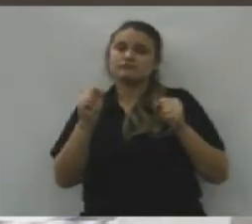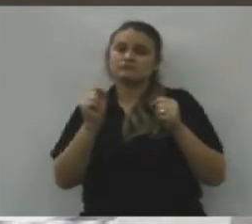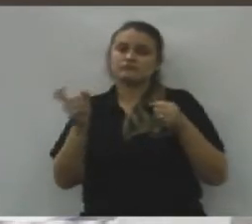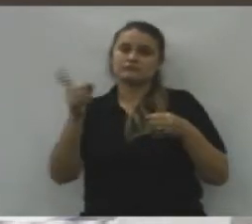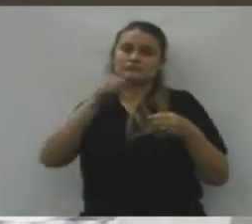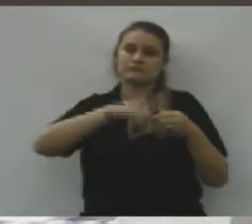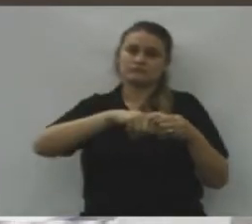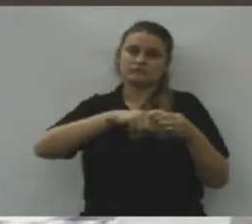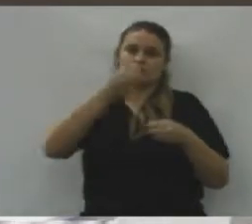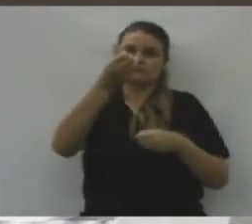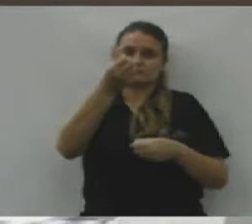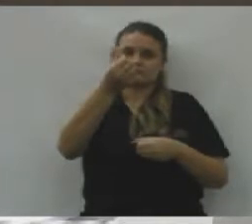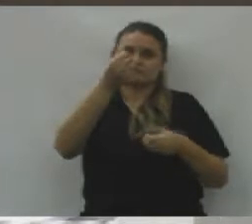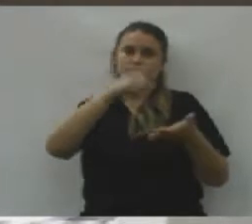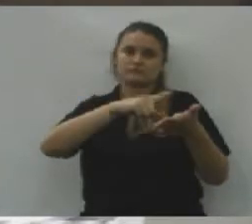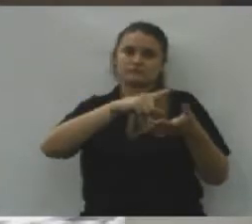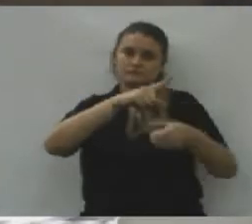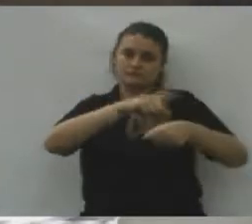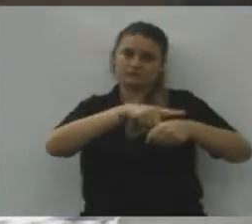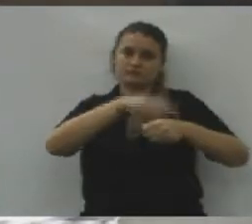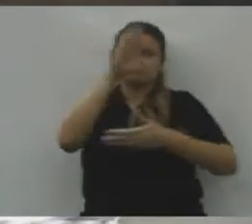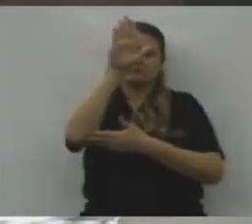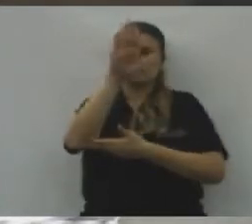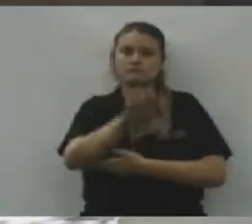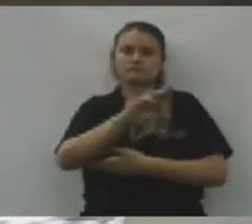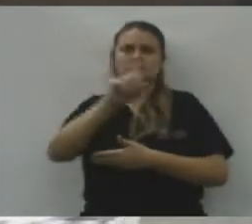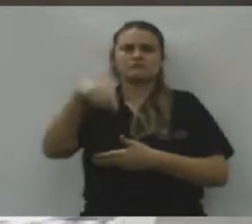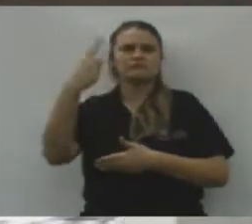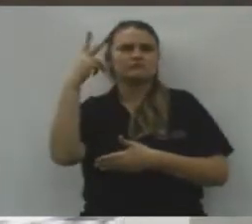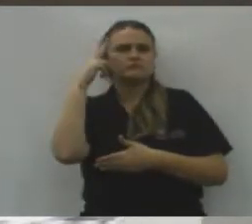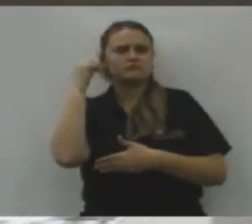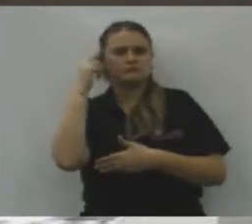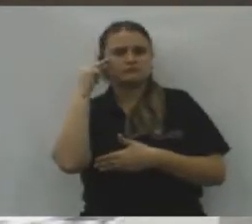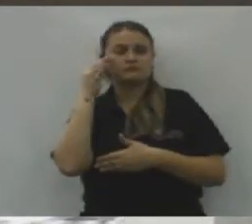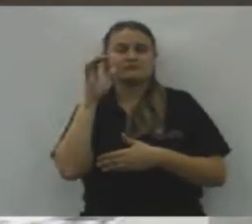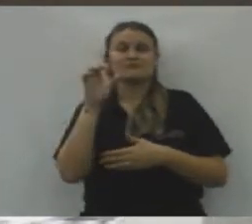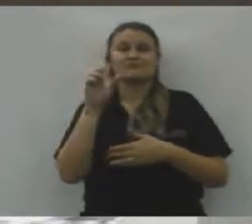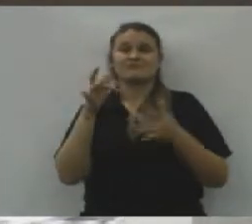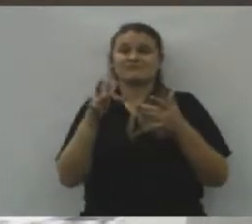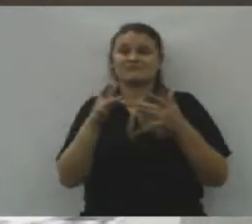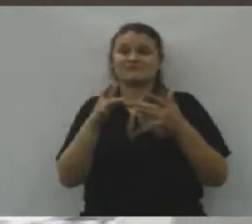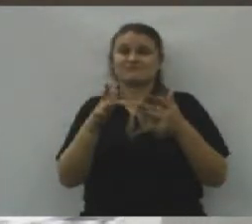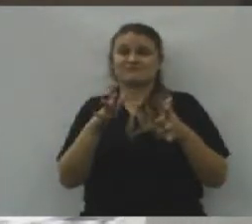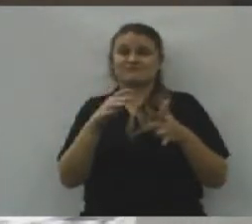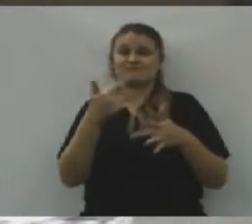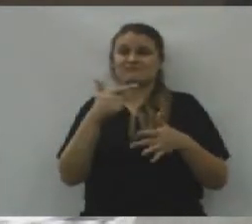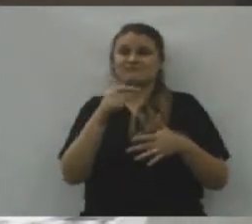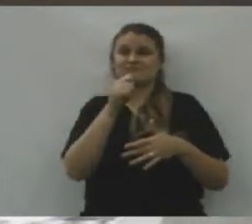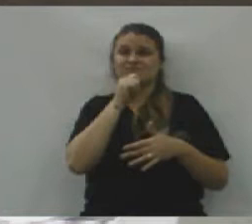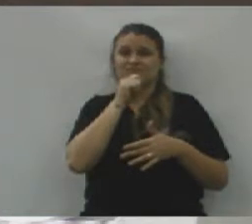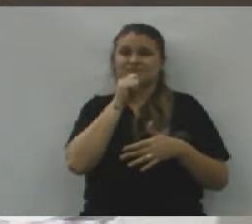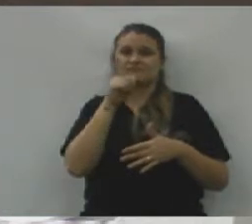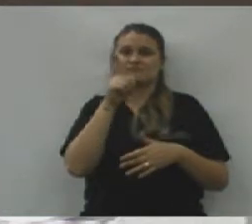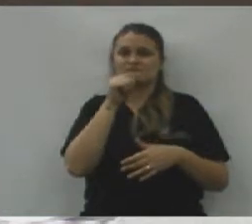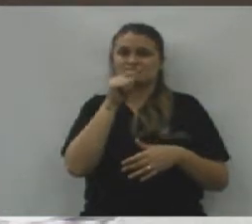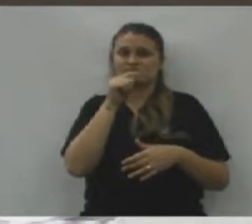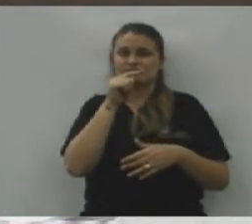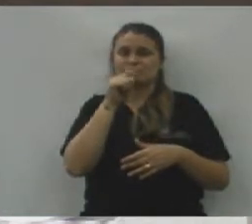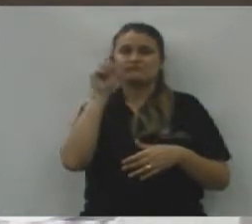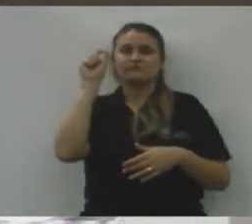e normalize gradativamente. Só ficarão sem água durante esse período